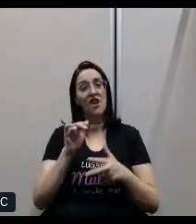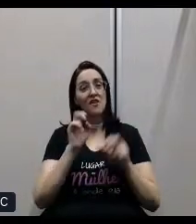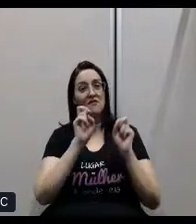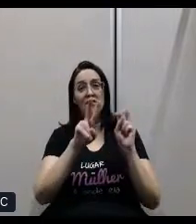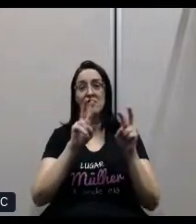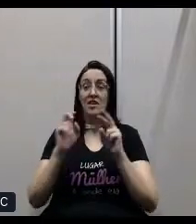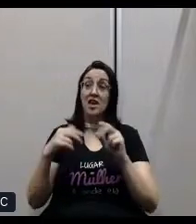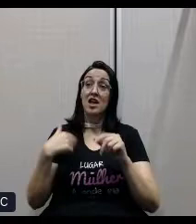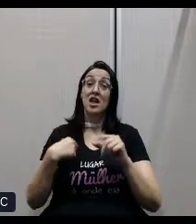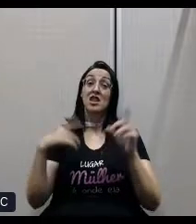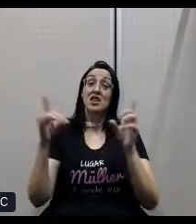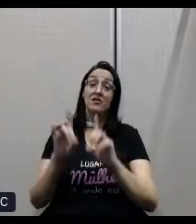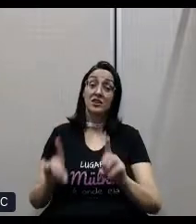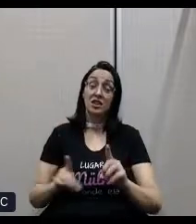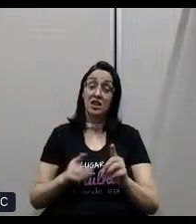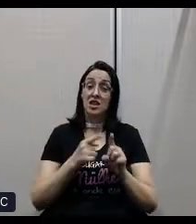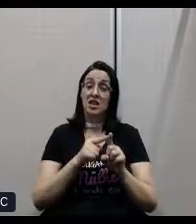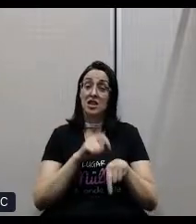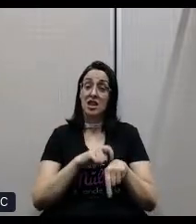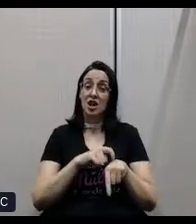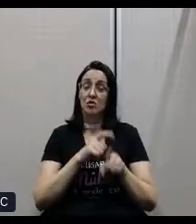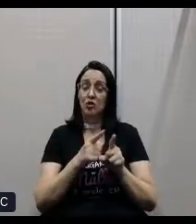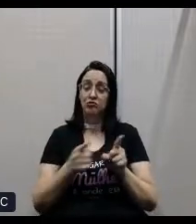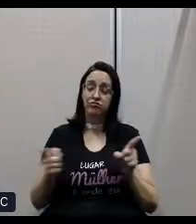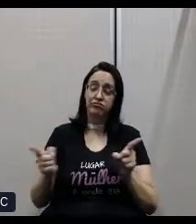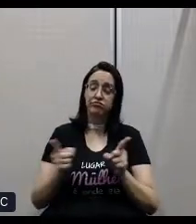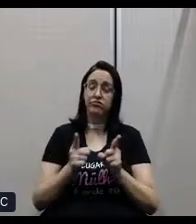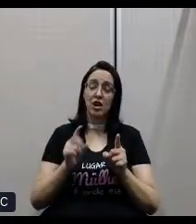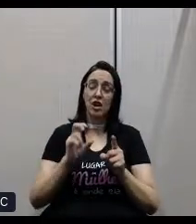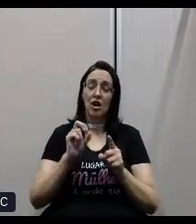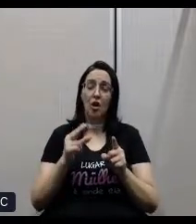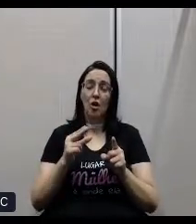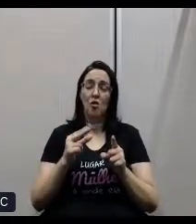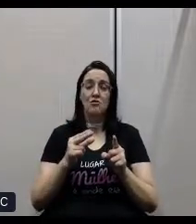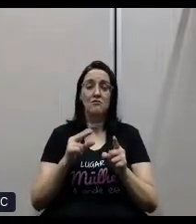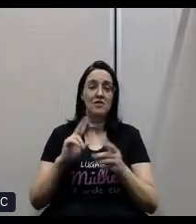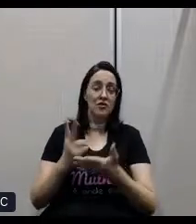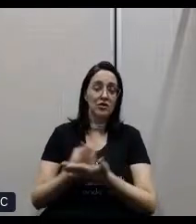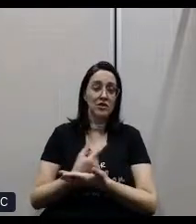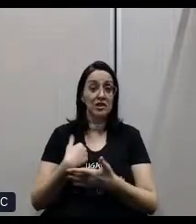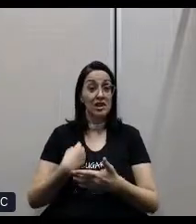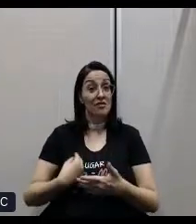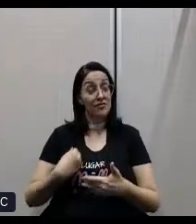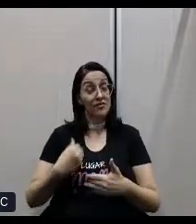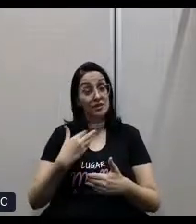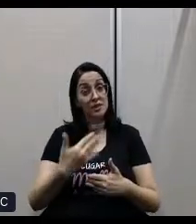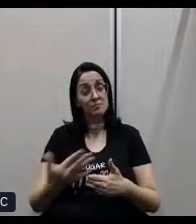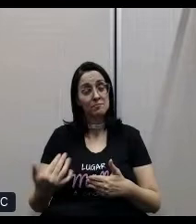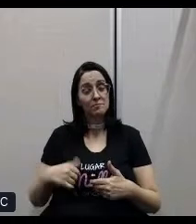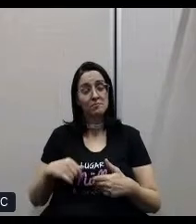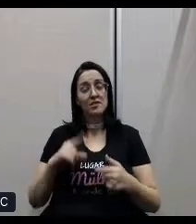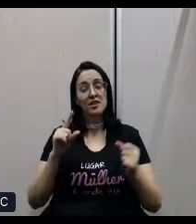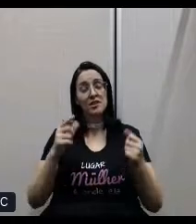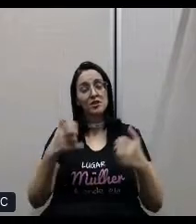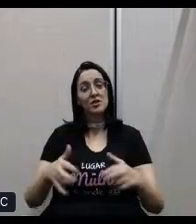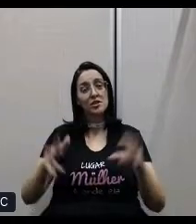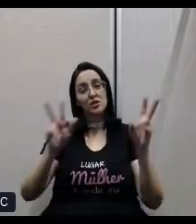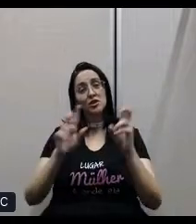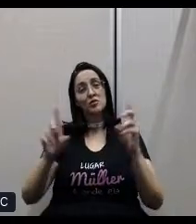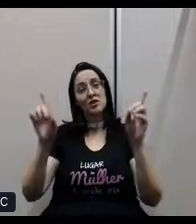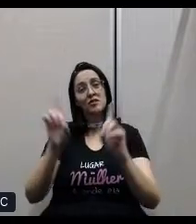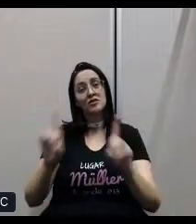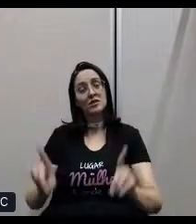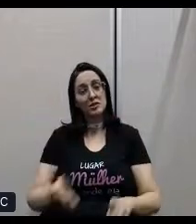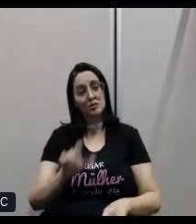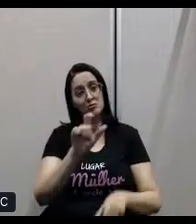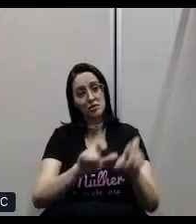temporárias e situacionais em algum momento de suas vidas. Porque se a gente for parar para pensar, quando a gente fala em deficiência, pessoa com deficiência,